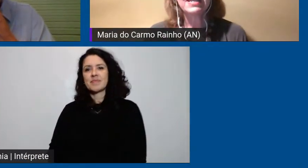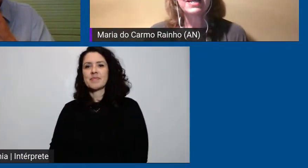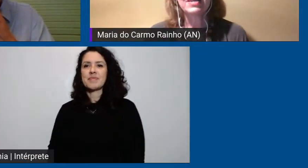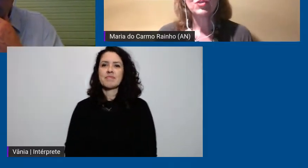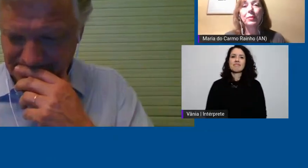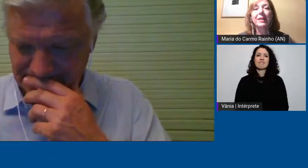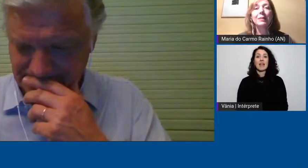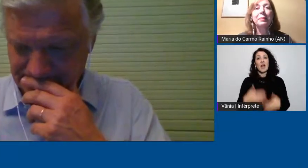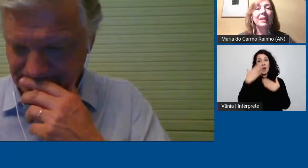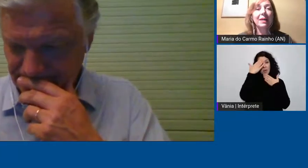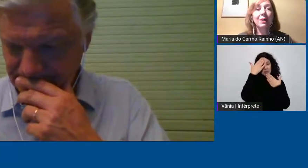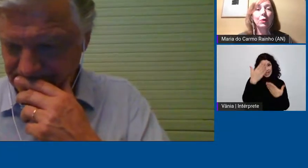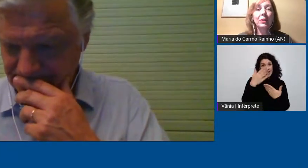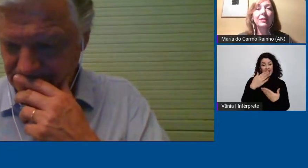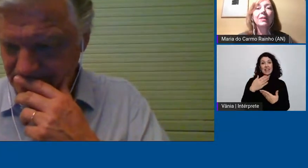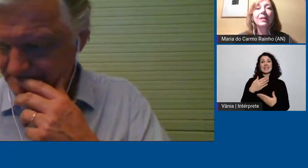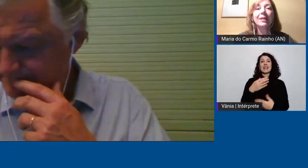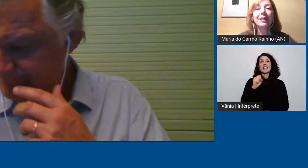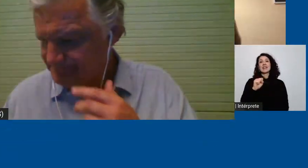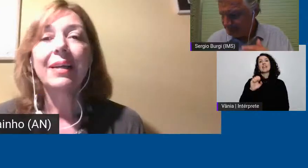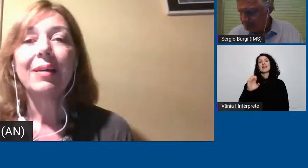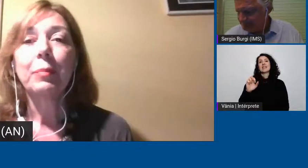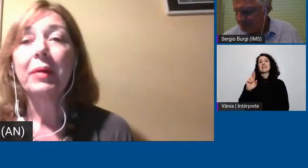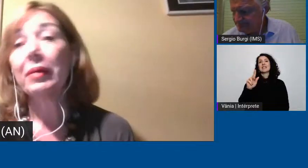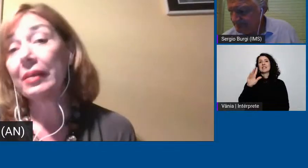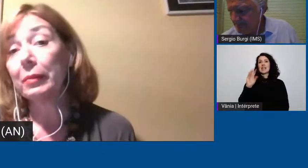Obrigada, Sérgio, obrigada pela aula.